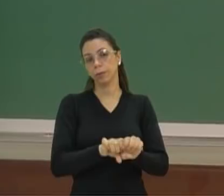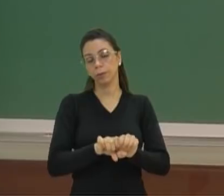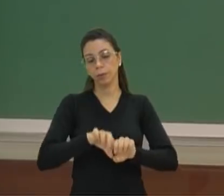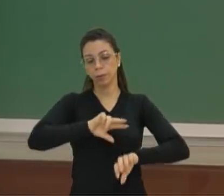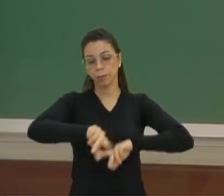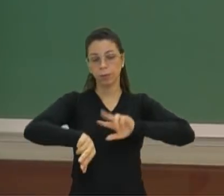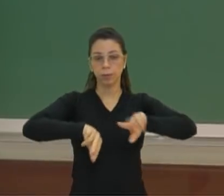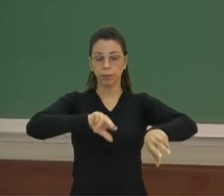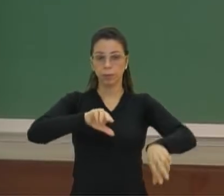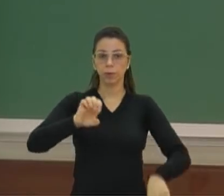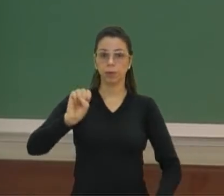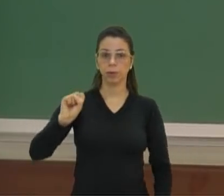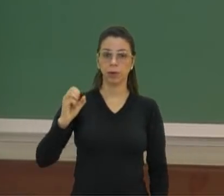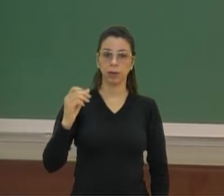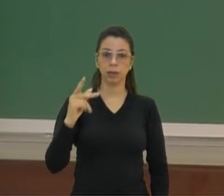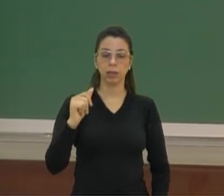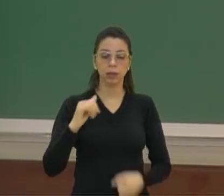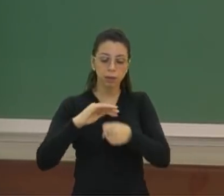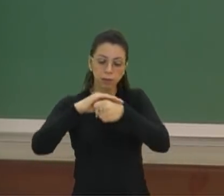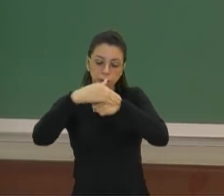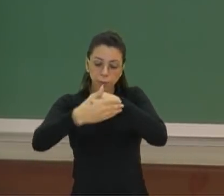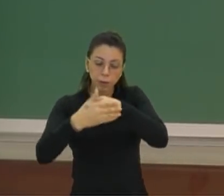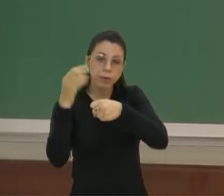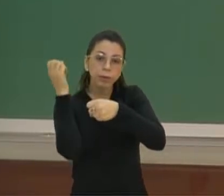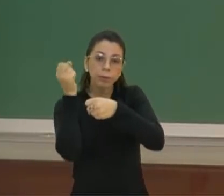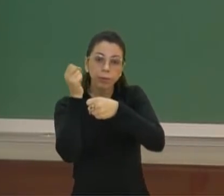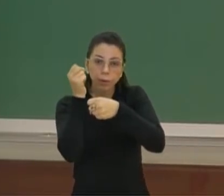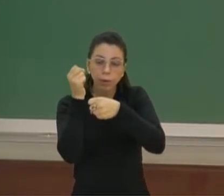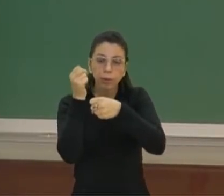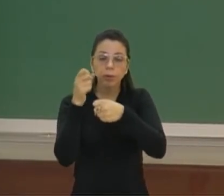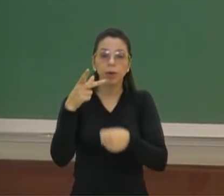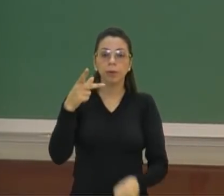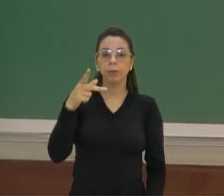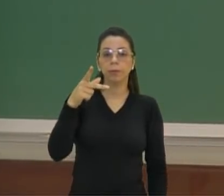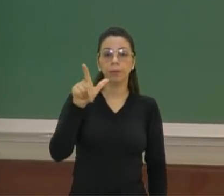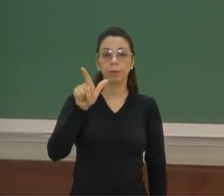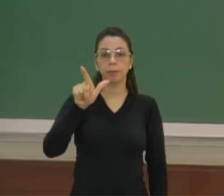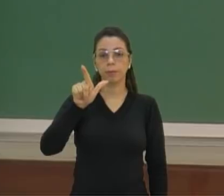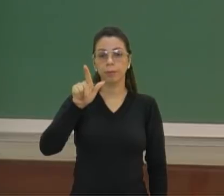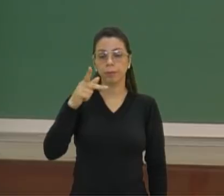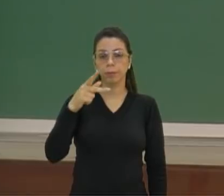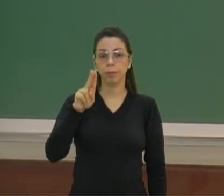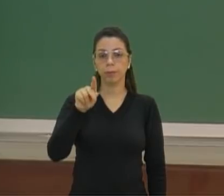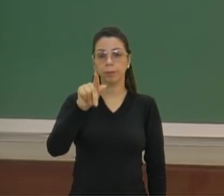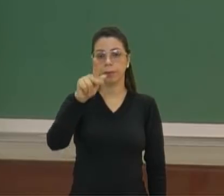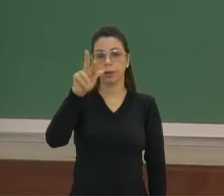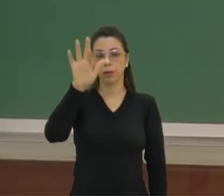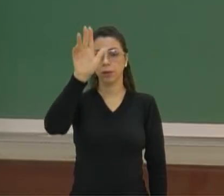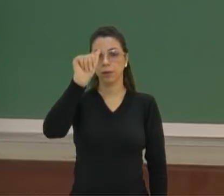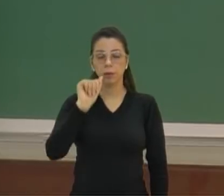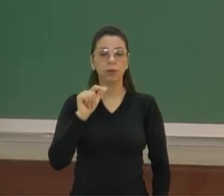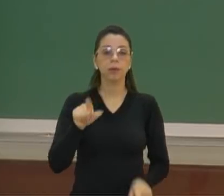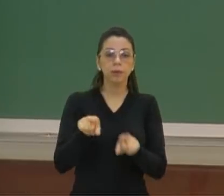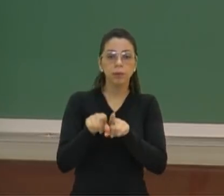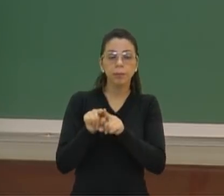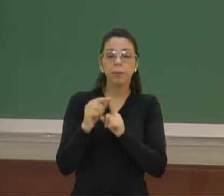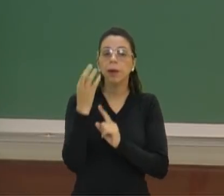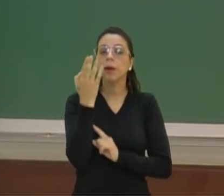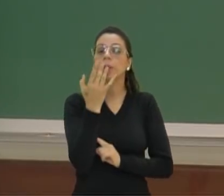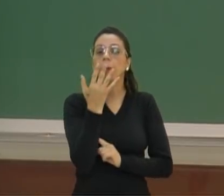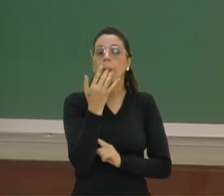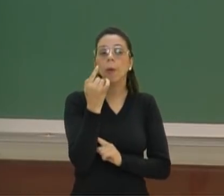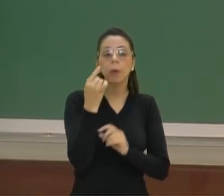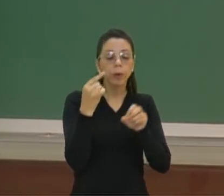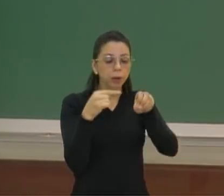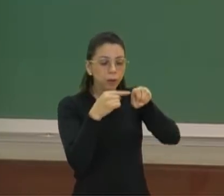da esclera, que é a parte branca, da pupila, da íris, que é a parte colorida. Só que o